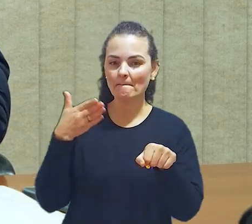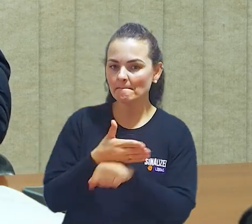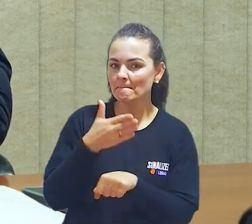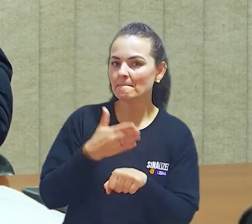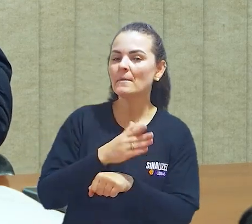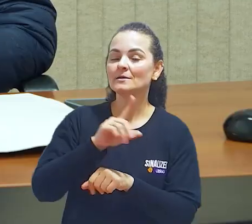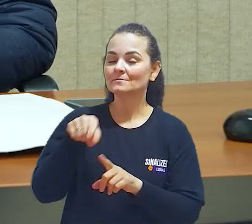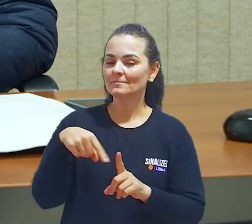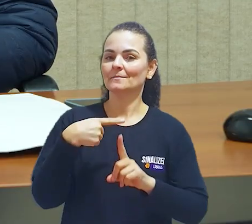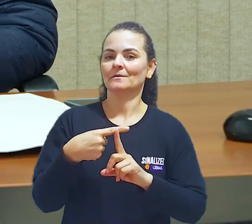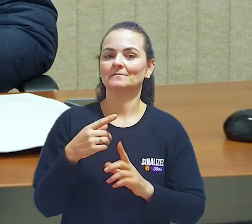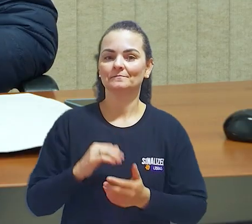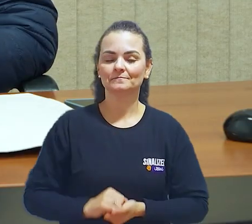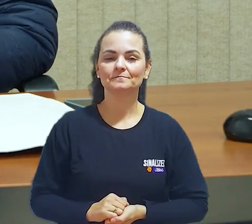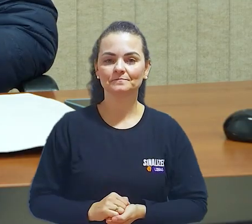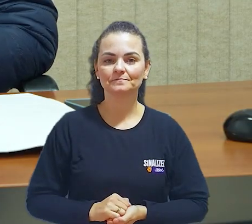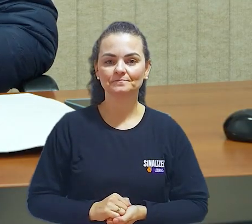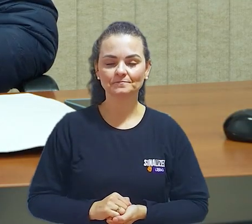mais.